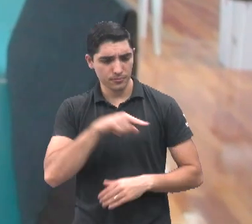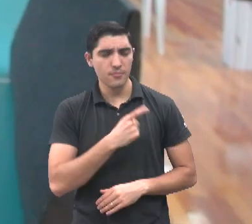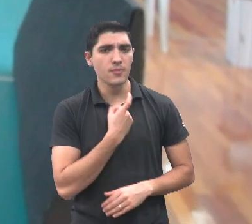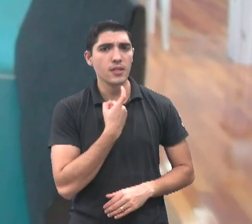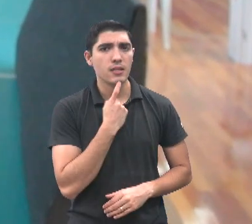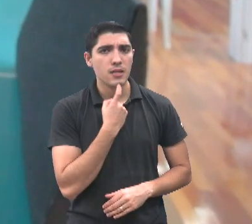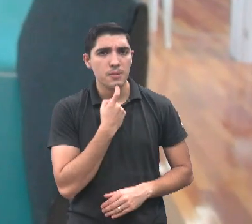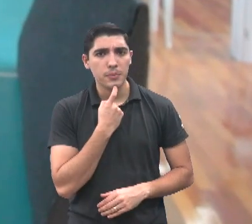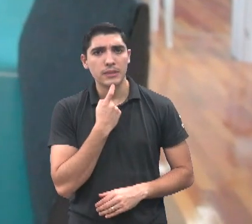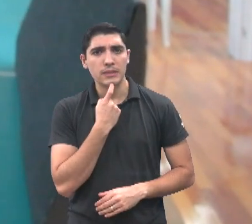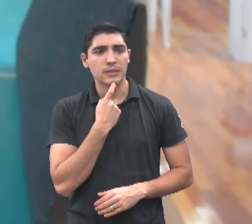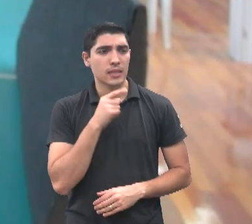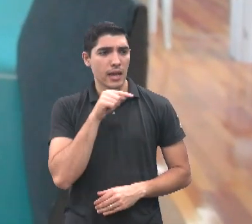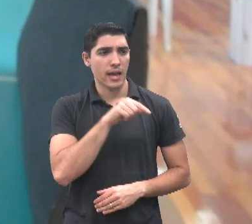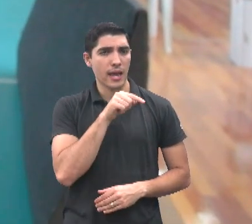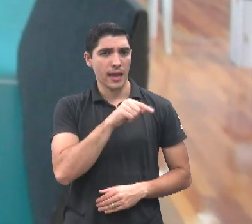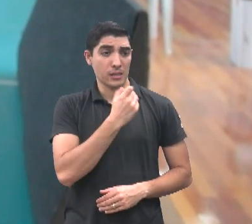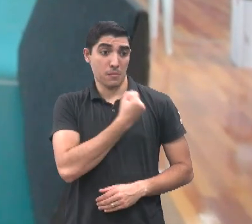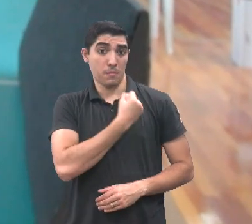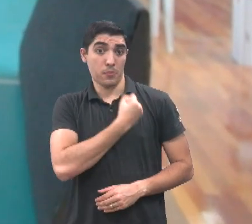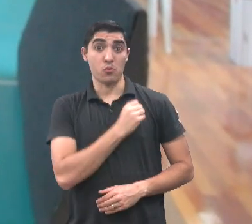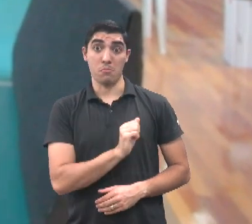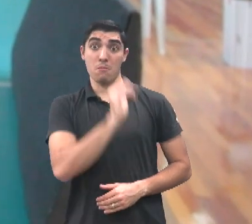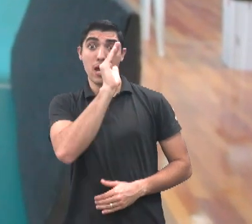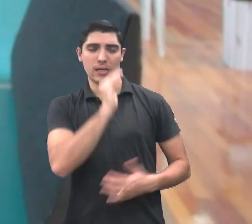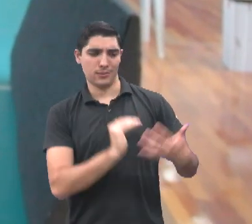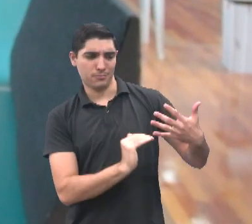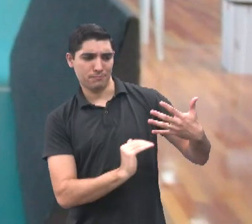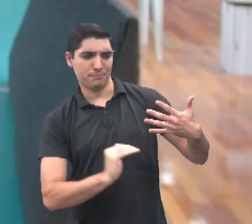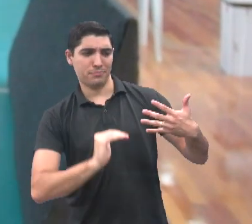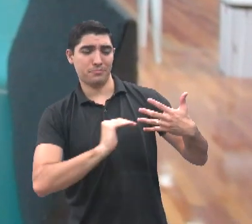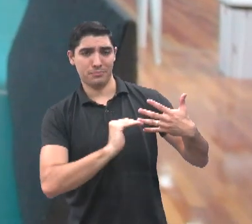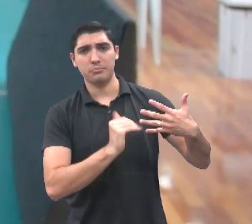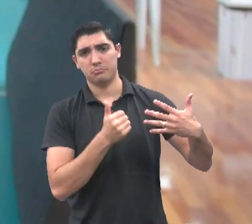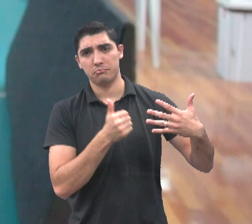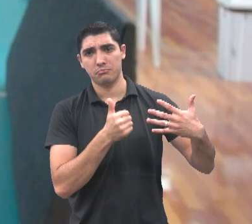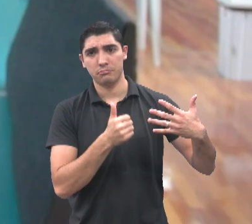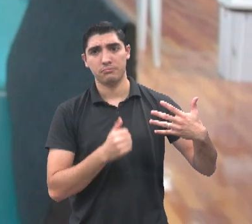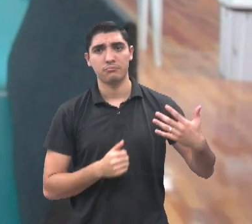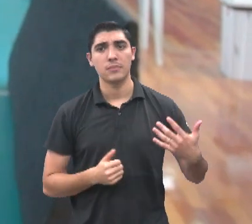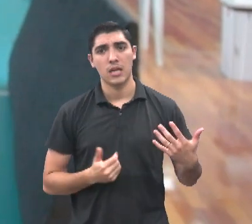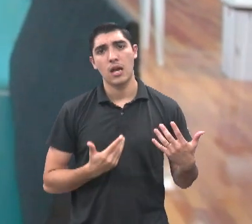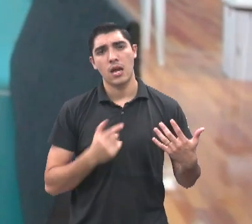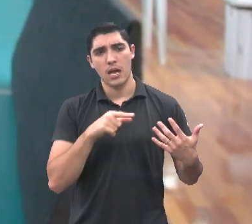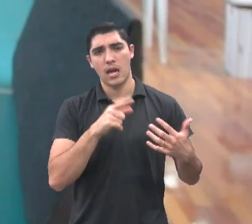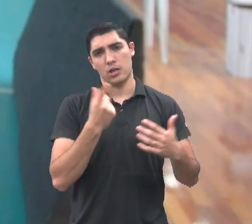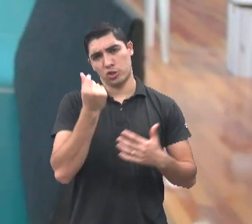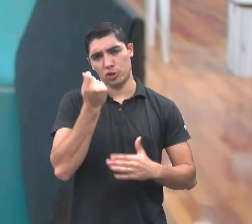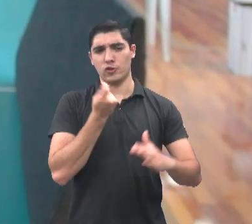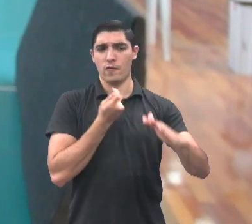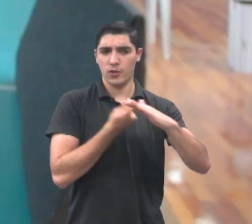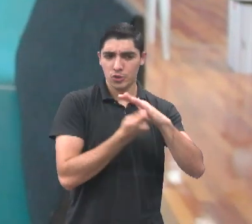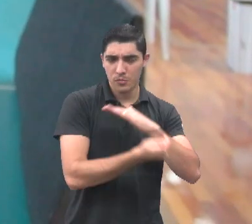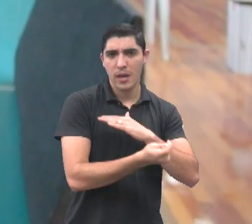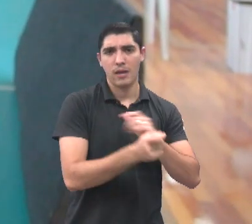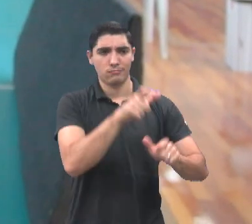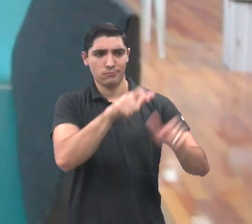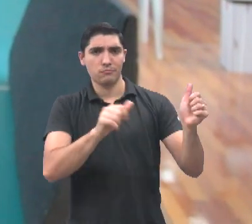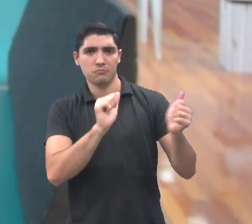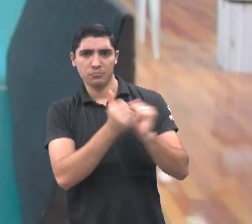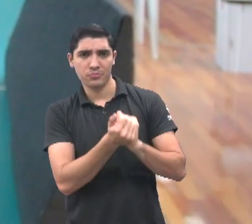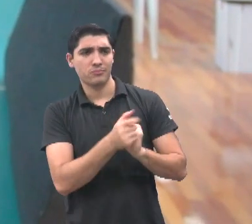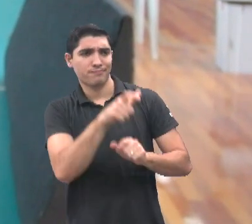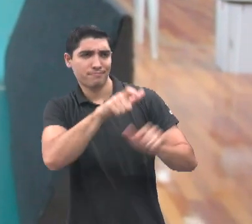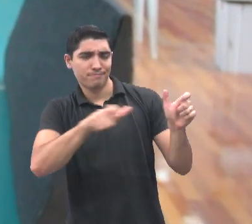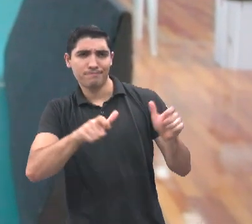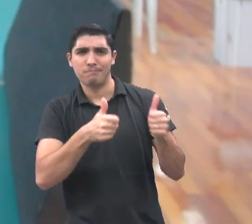um adversário direto, é um time que está num outro nível, tanto de investimento quanto de atletas, tem atletas consagrados de